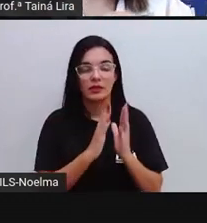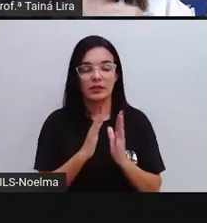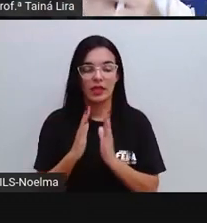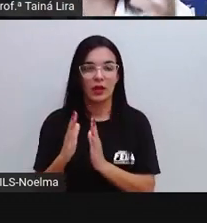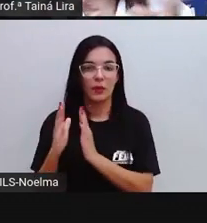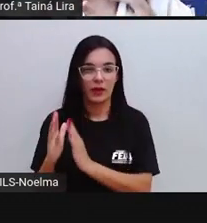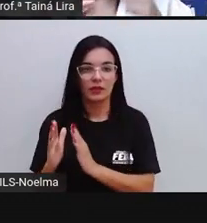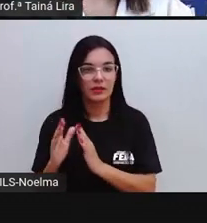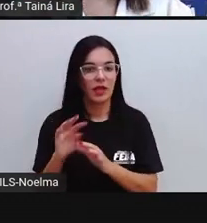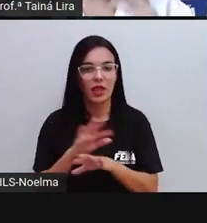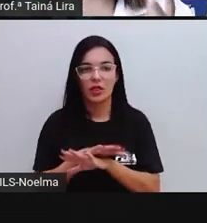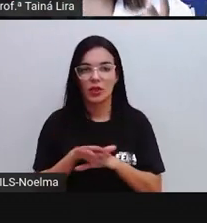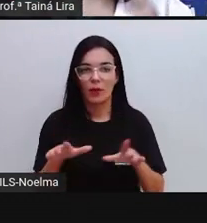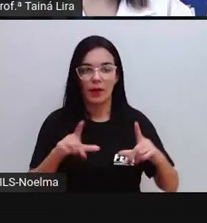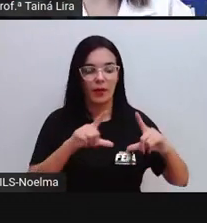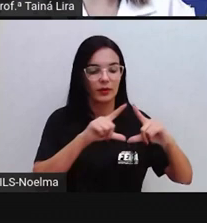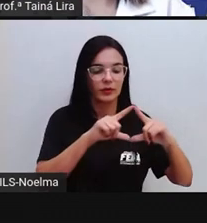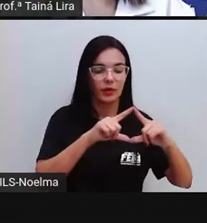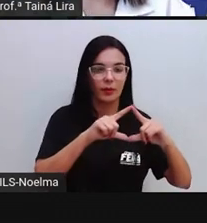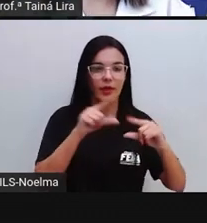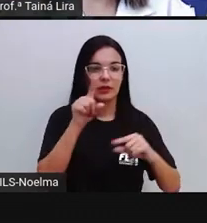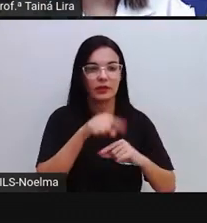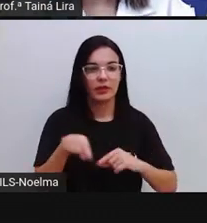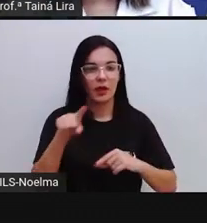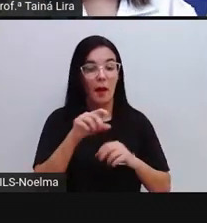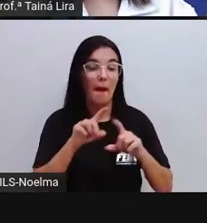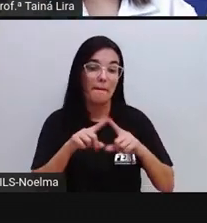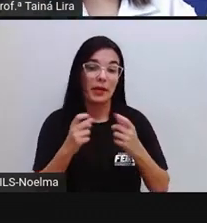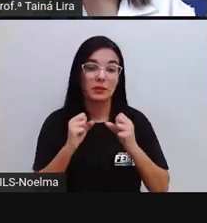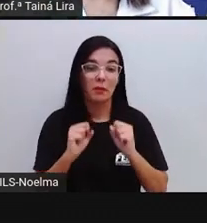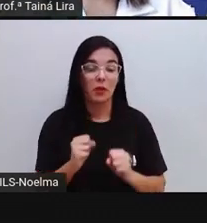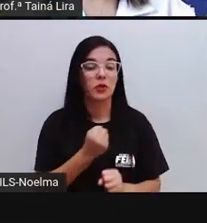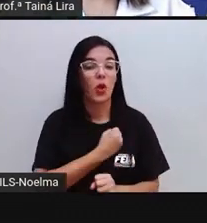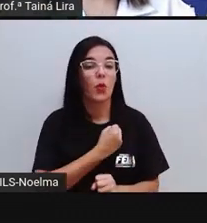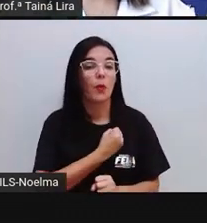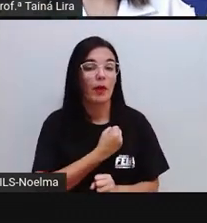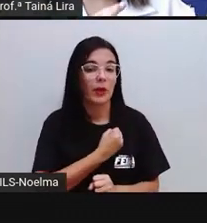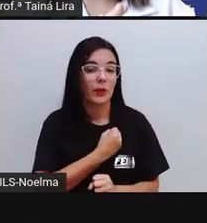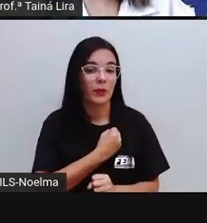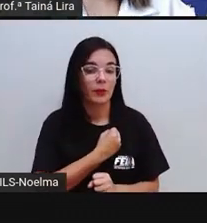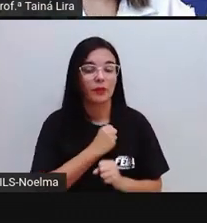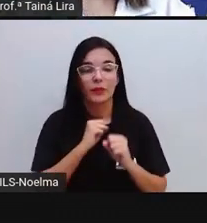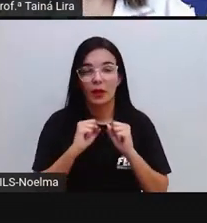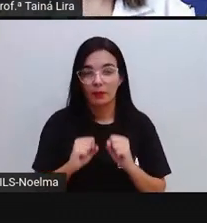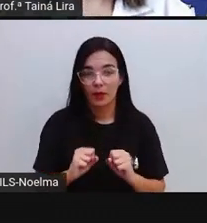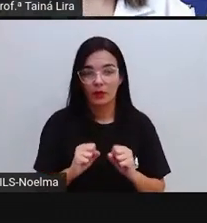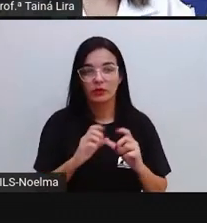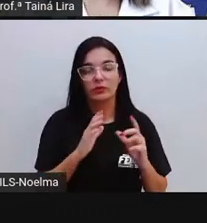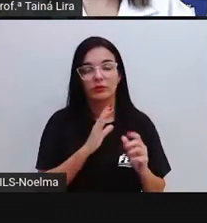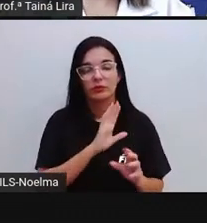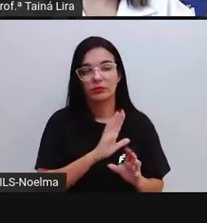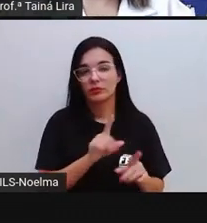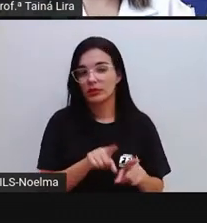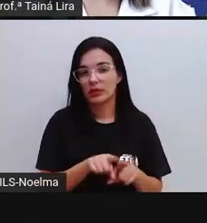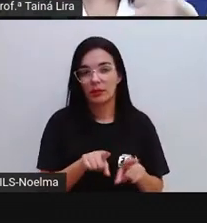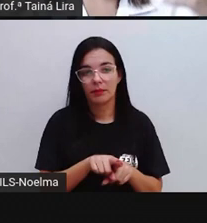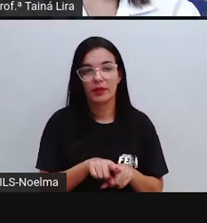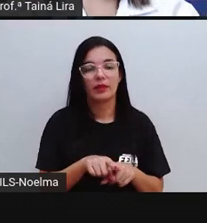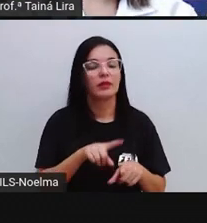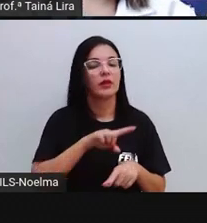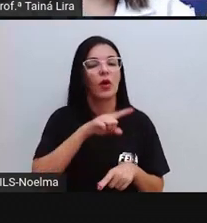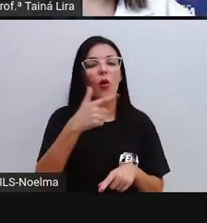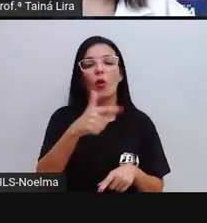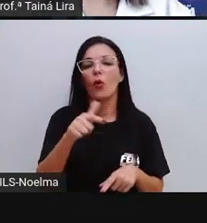Nesse caso aqui foi uma sequência geométrica, mas poderia ser numérica, né? A gente poderia colocar ali números, a gente poderia colocar